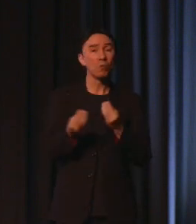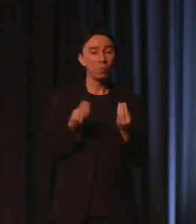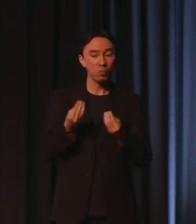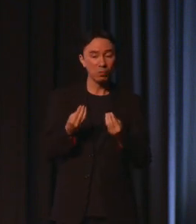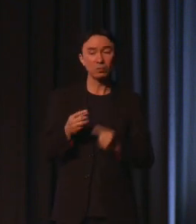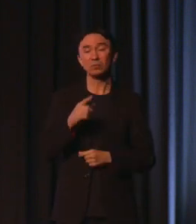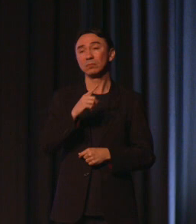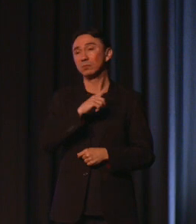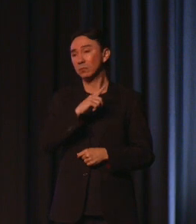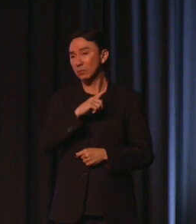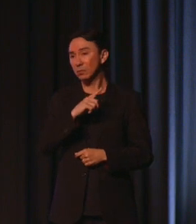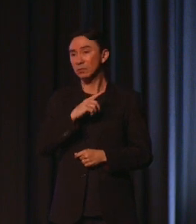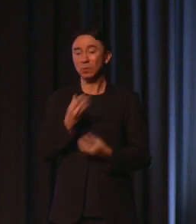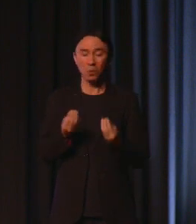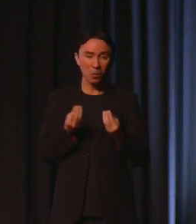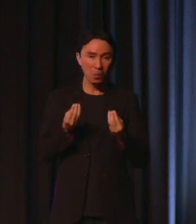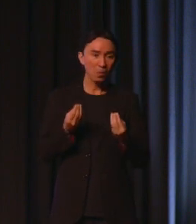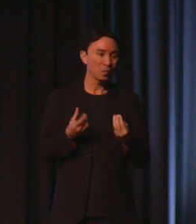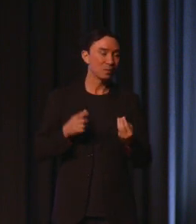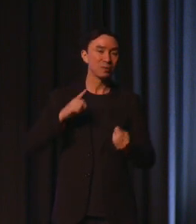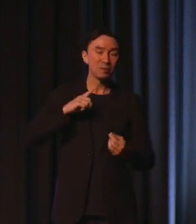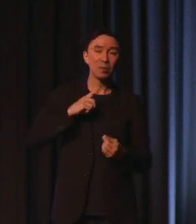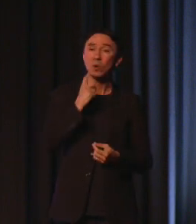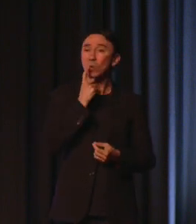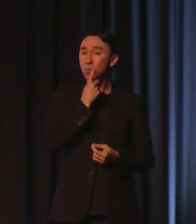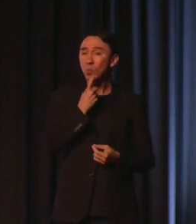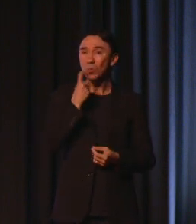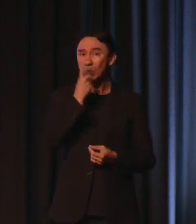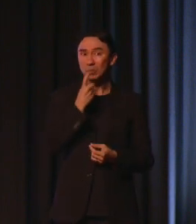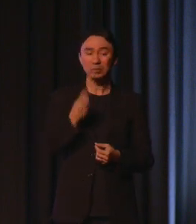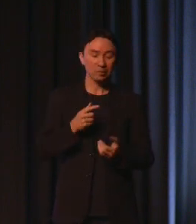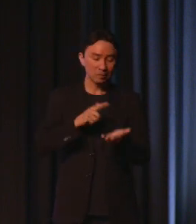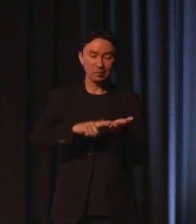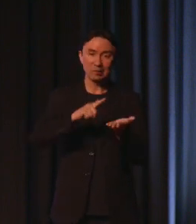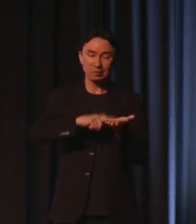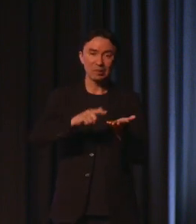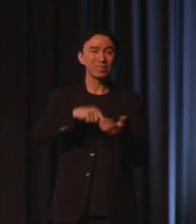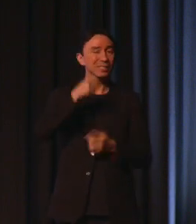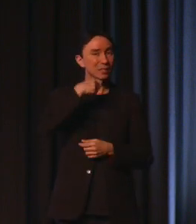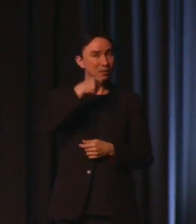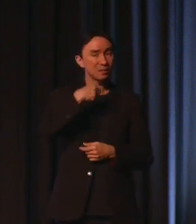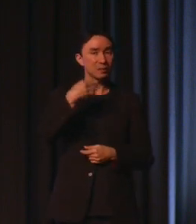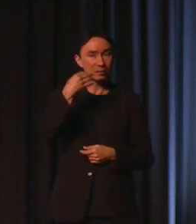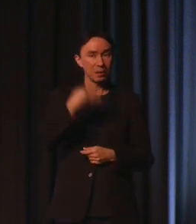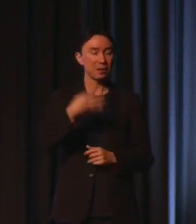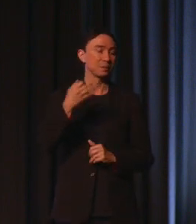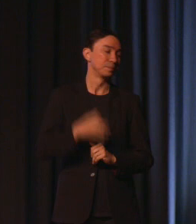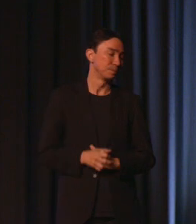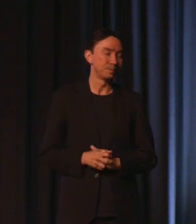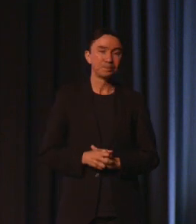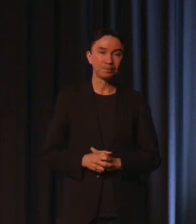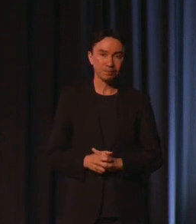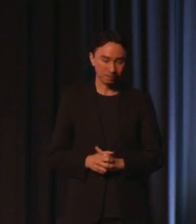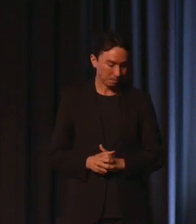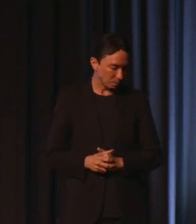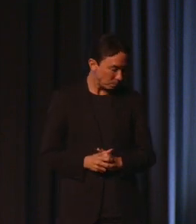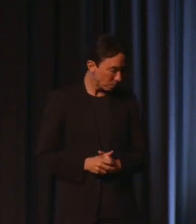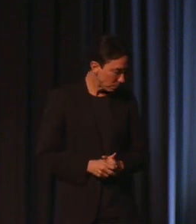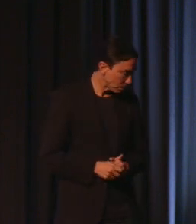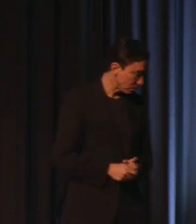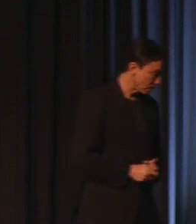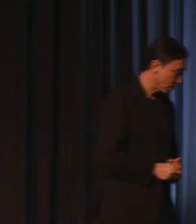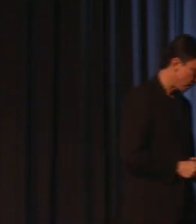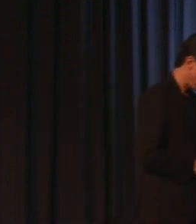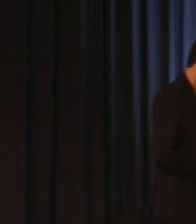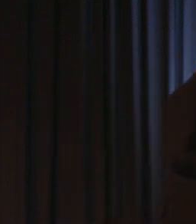orientando como que se deve higienizar adequadamente. Naquela fase anterior, quando está nascendo os dentinhos, uma coisa muito interessante para